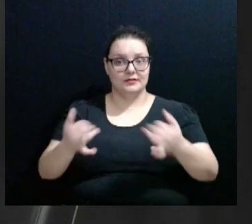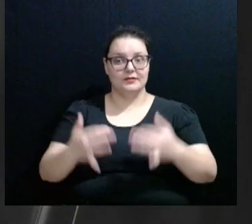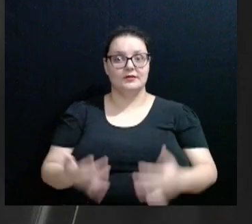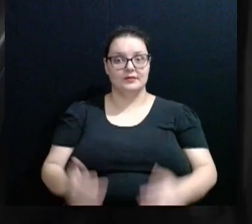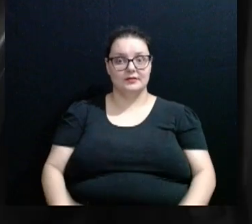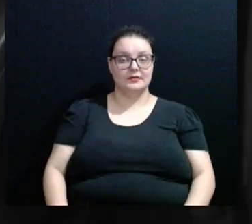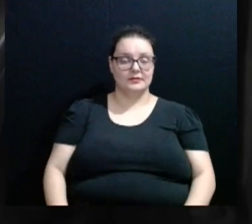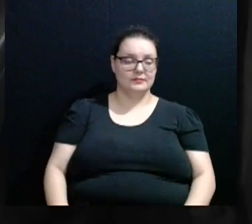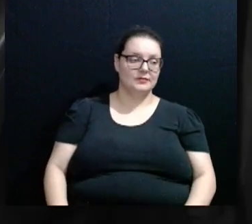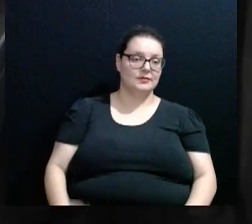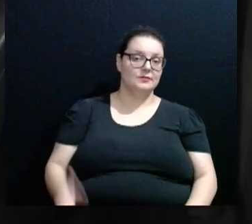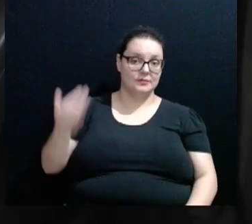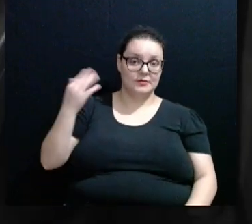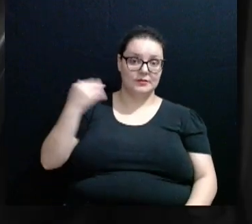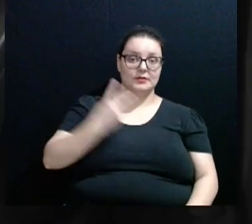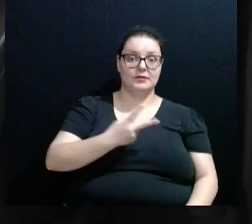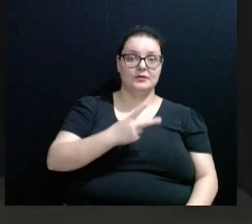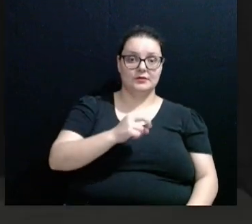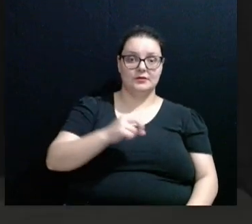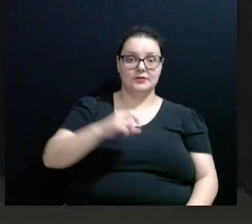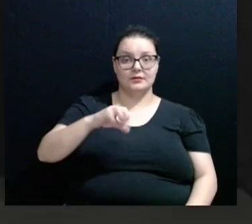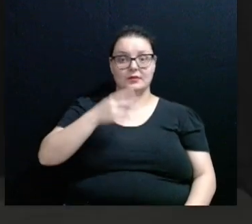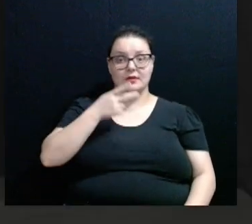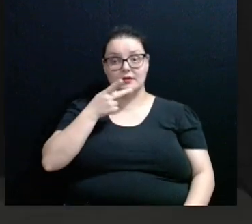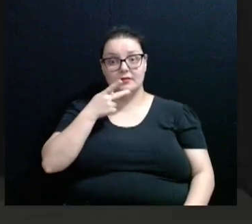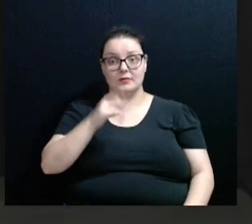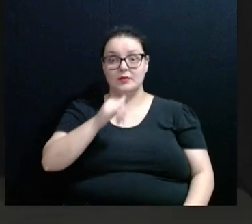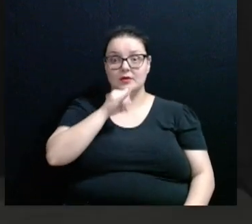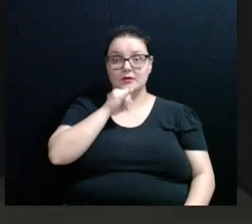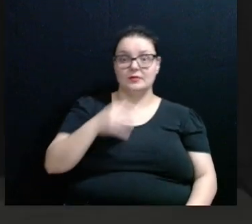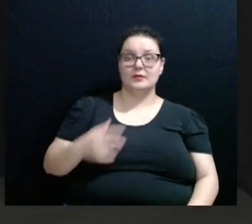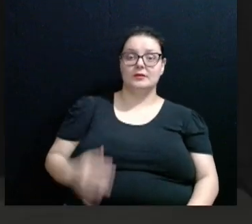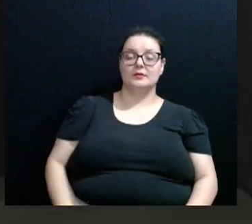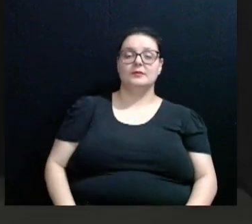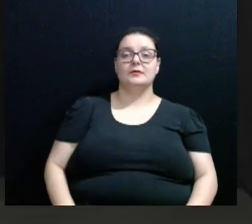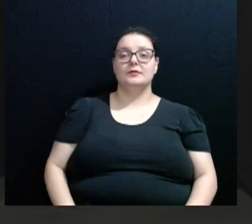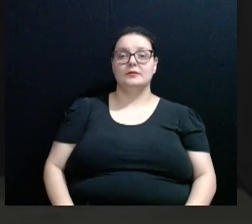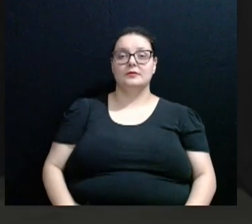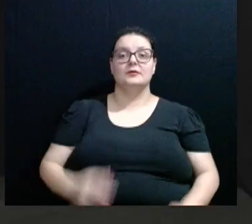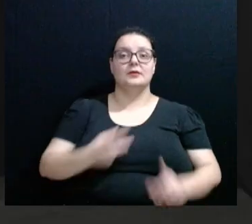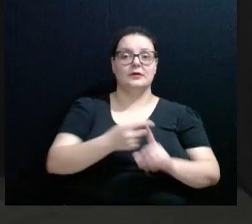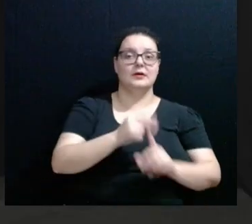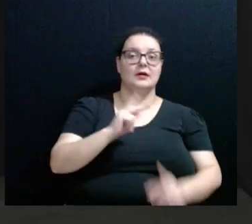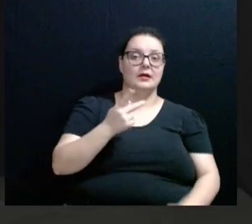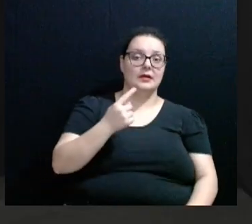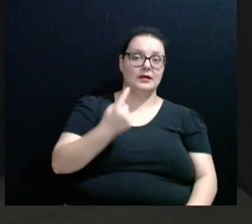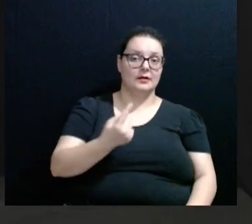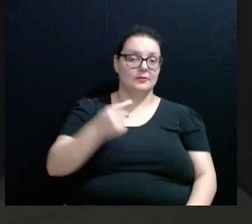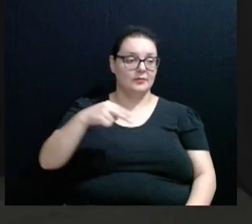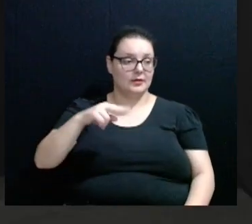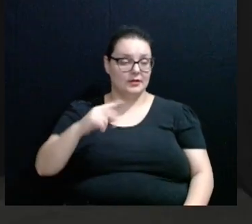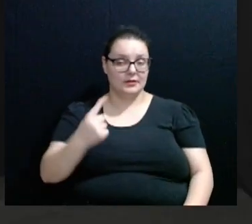teve na época, lá em 2009, hoje se fala tanto, por exemplo, da vacina da H1N1, na época,